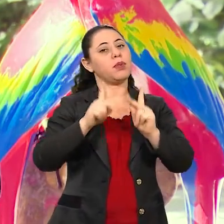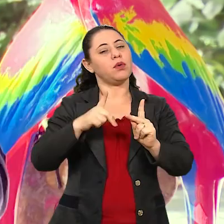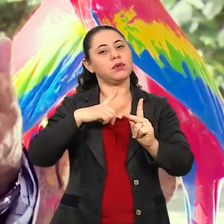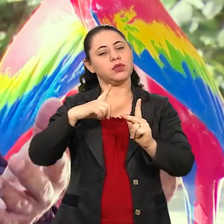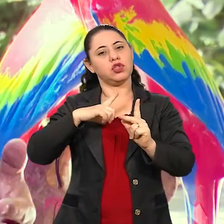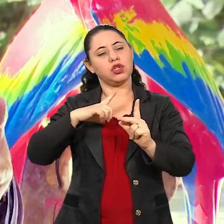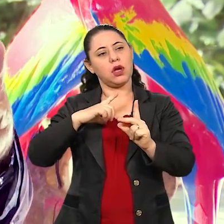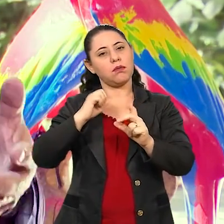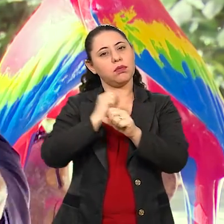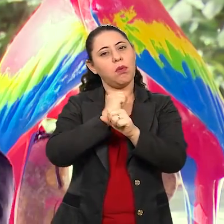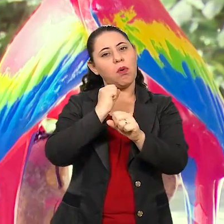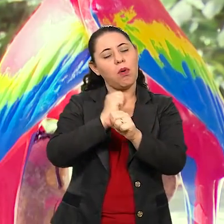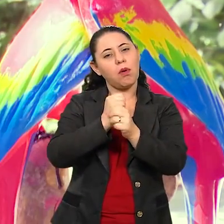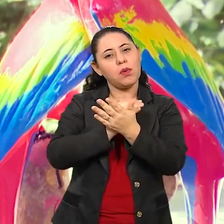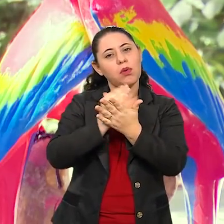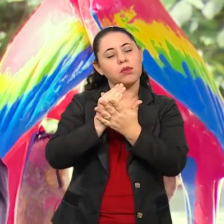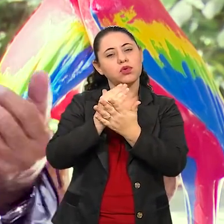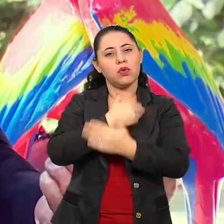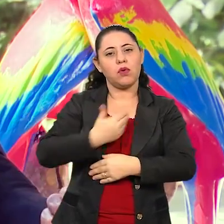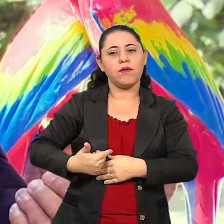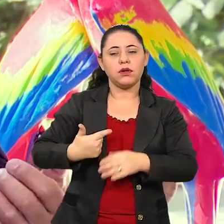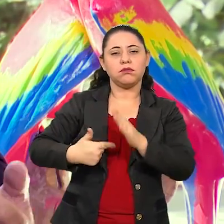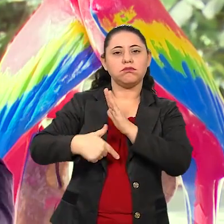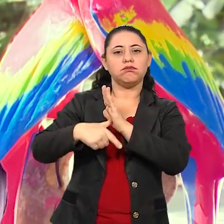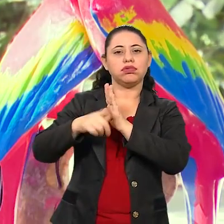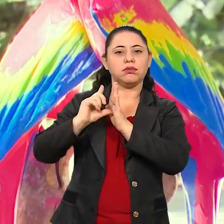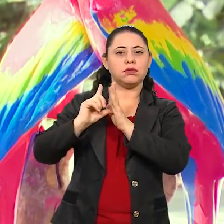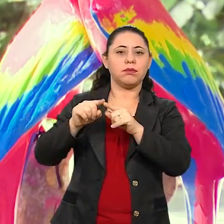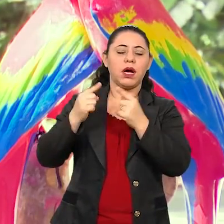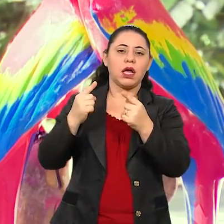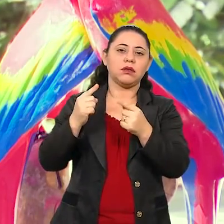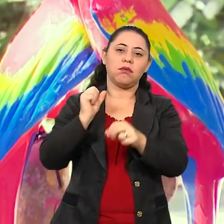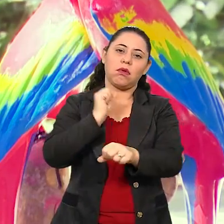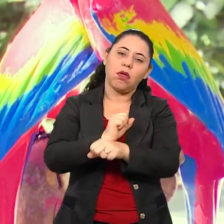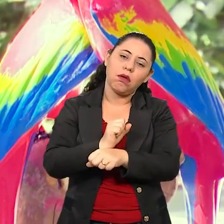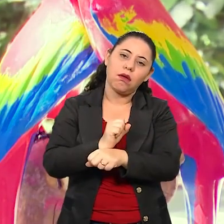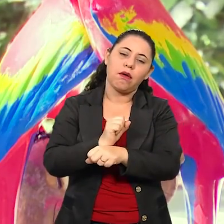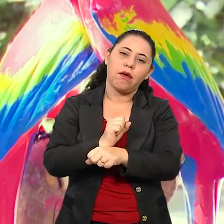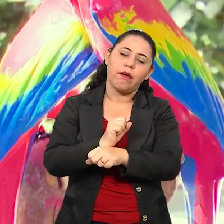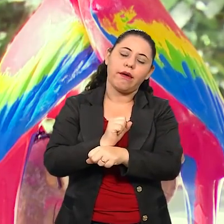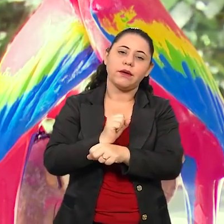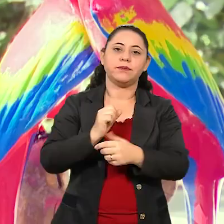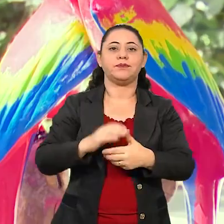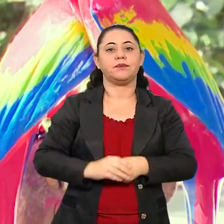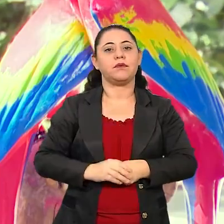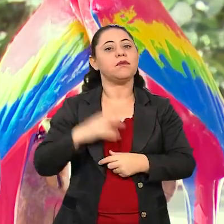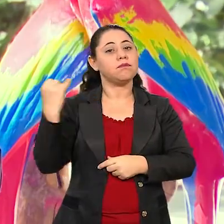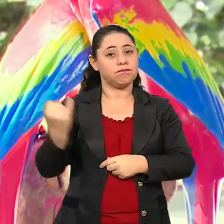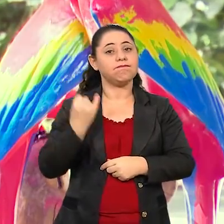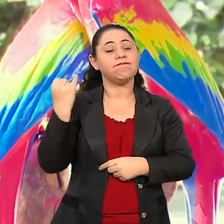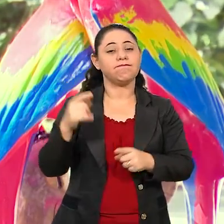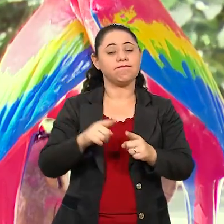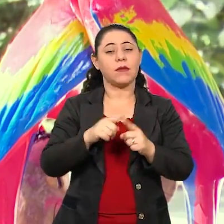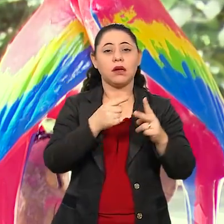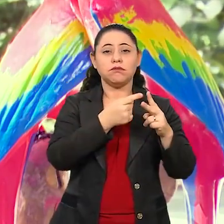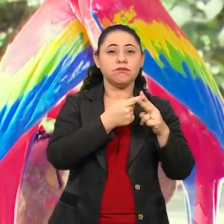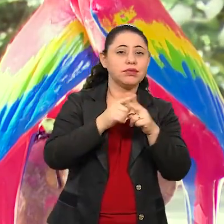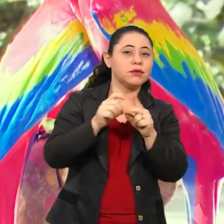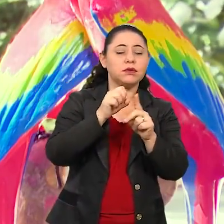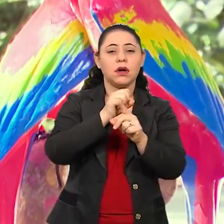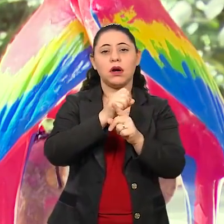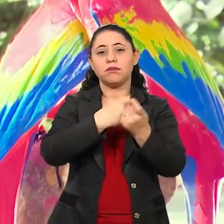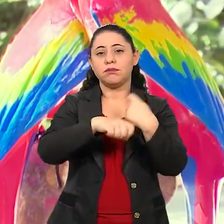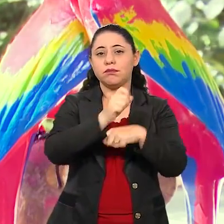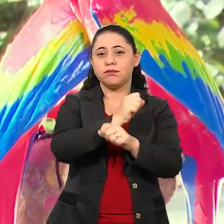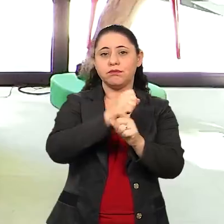estruturantes que nós tínhamos é iniciado no governo anterior mas que estavam todas elas inacabadas a importância que nós demos